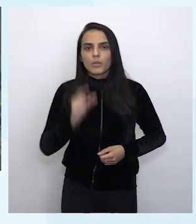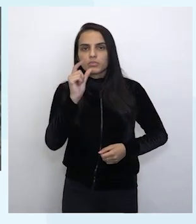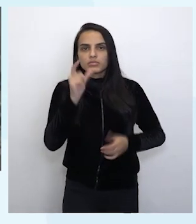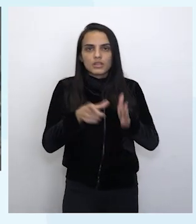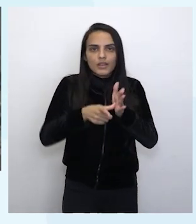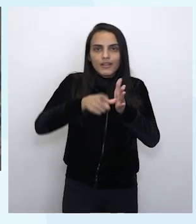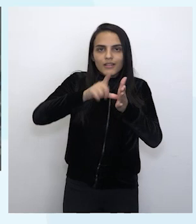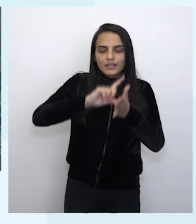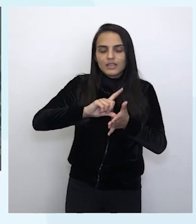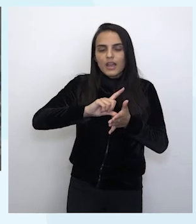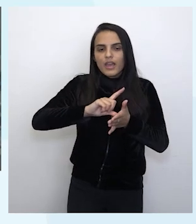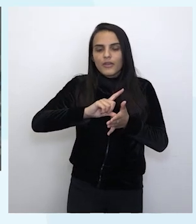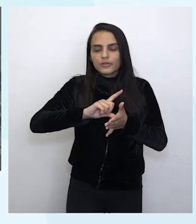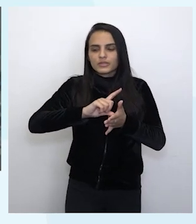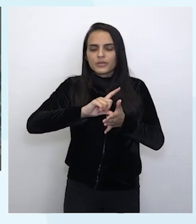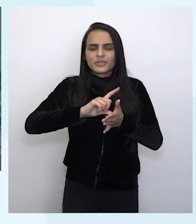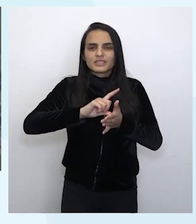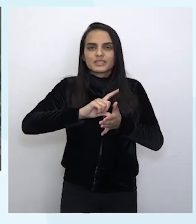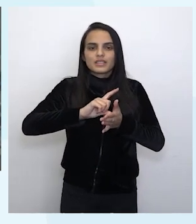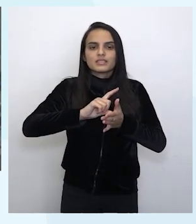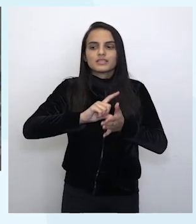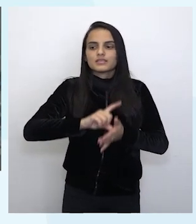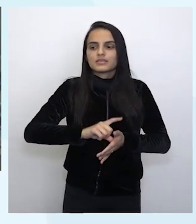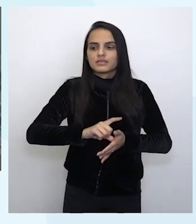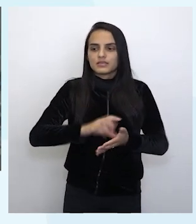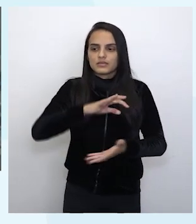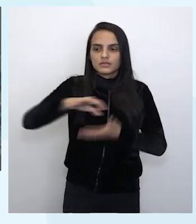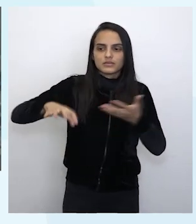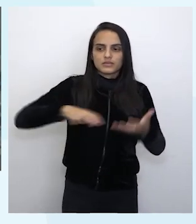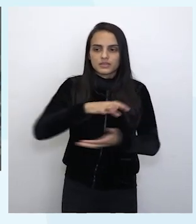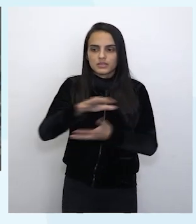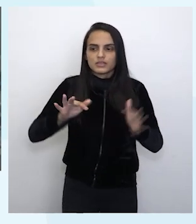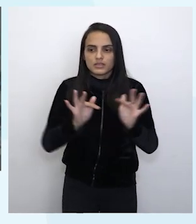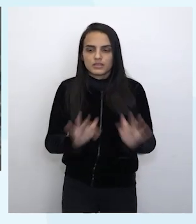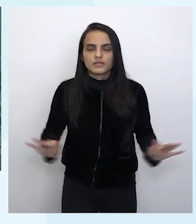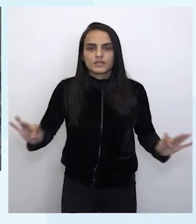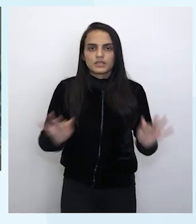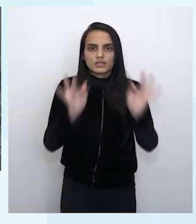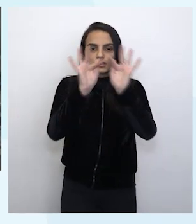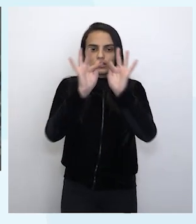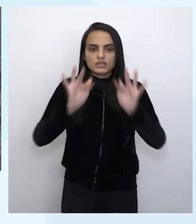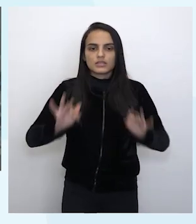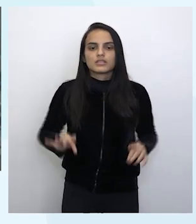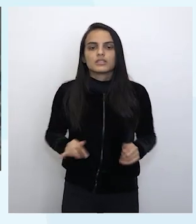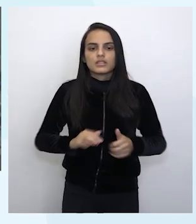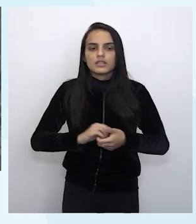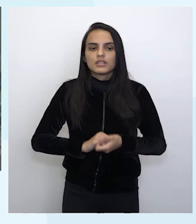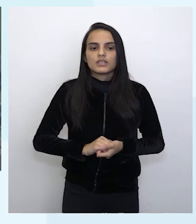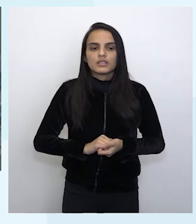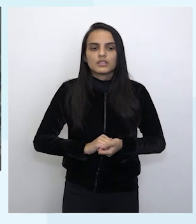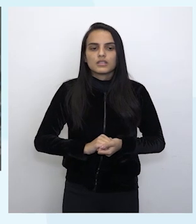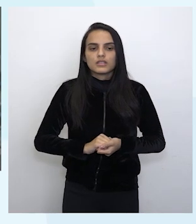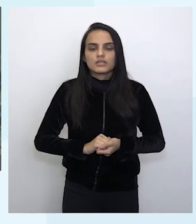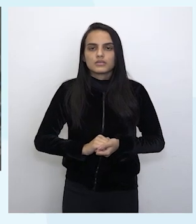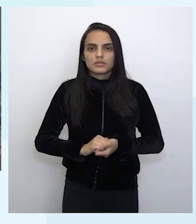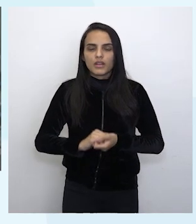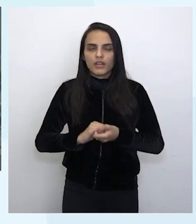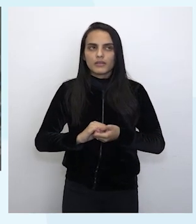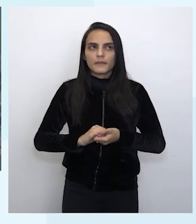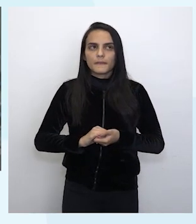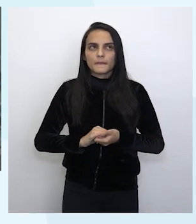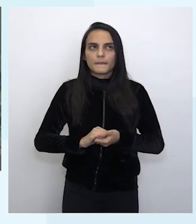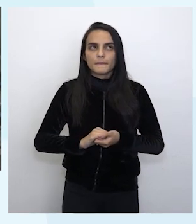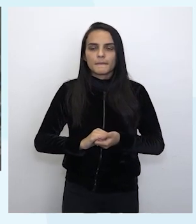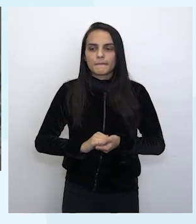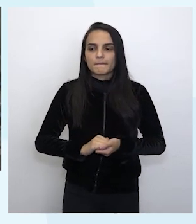Revolução Francesa, Molière já começa, né, com as suas peças, a mostrar esses vícios da corte francesa, né, os seus grandes excessos, né?